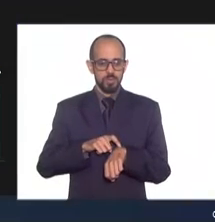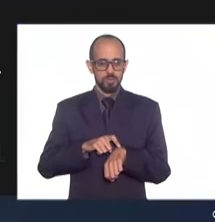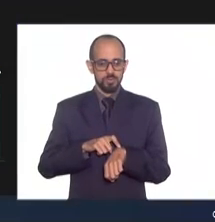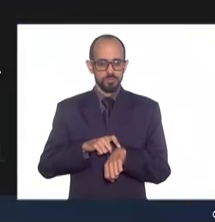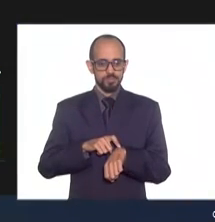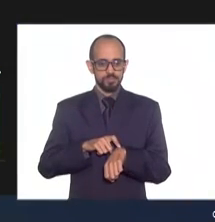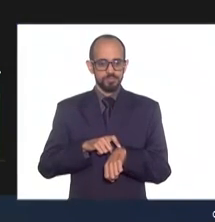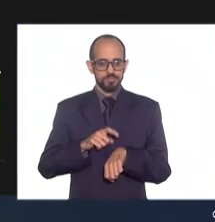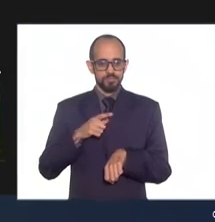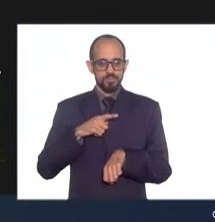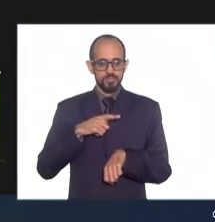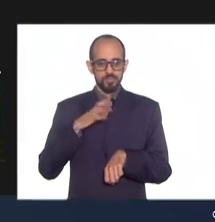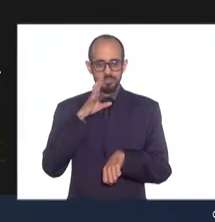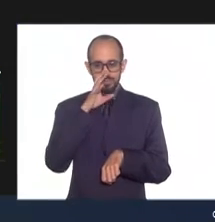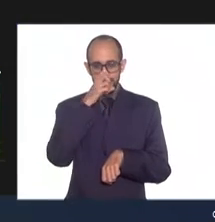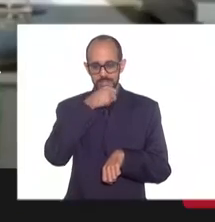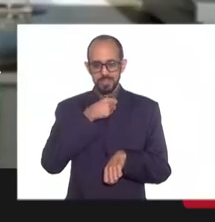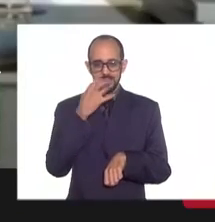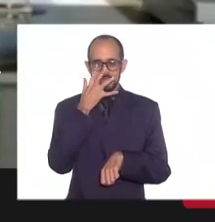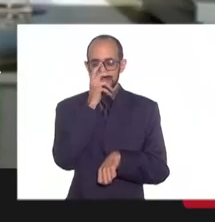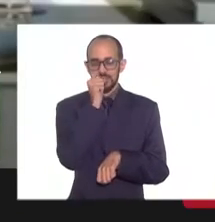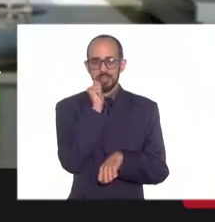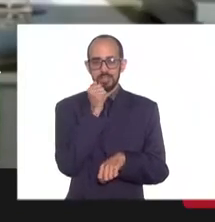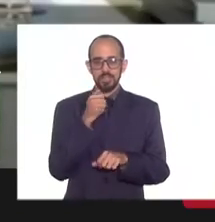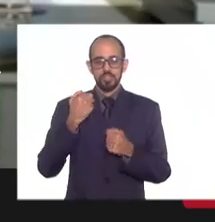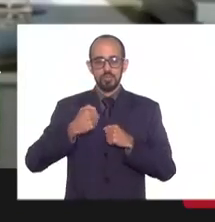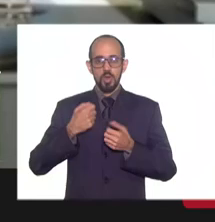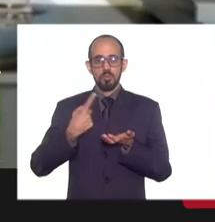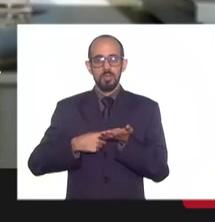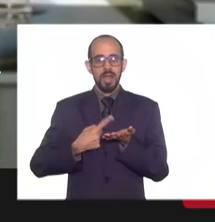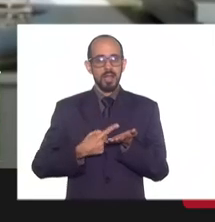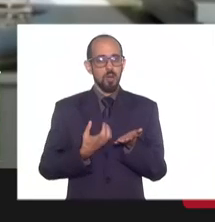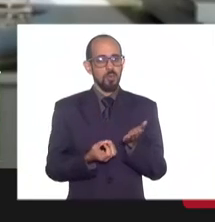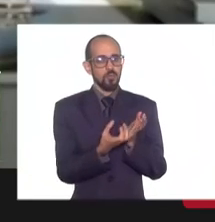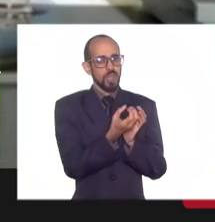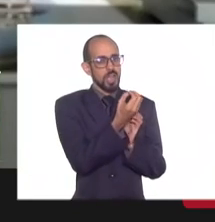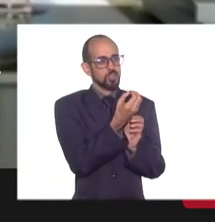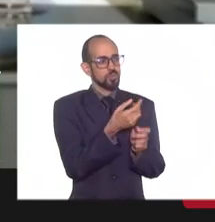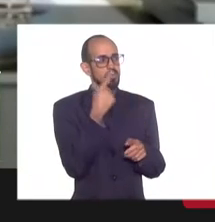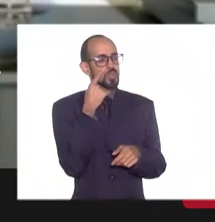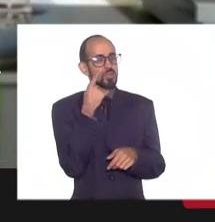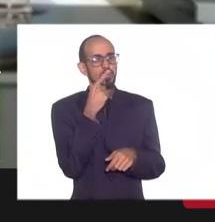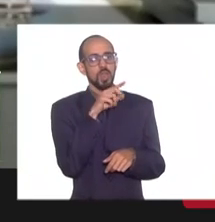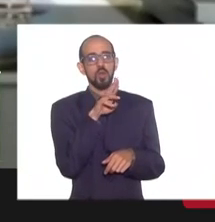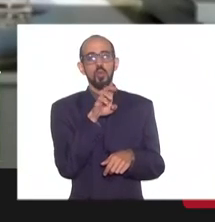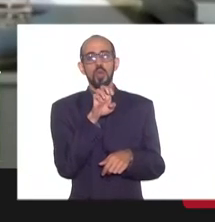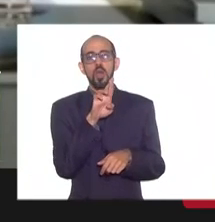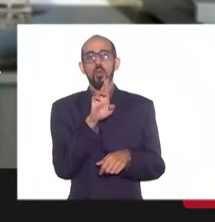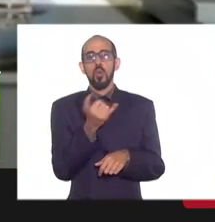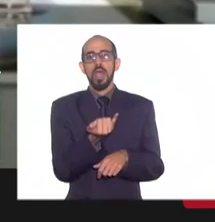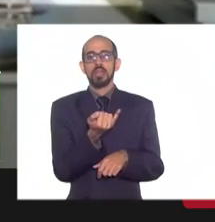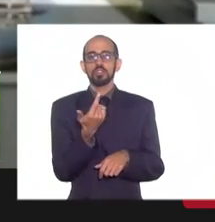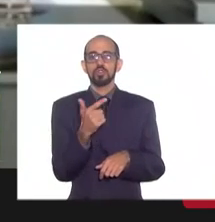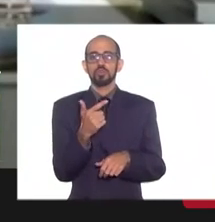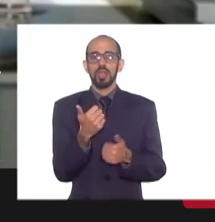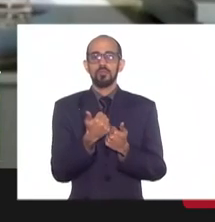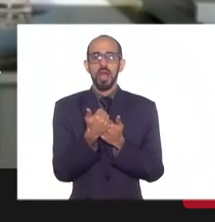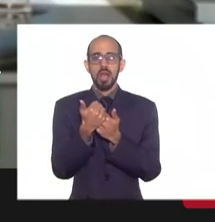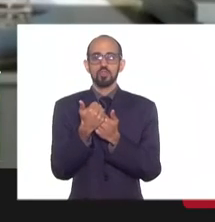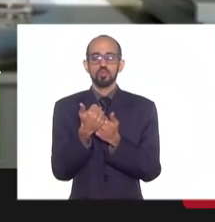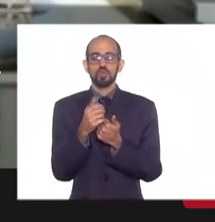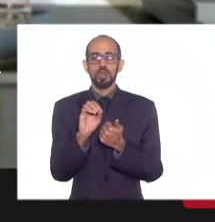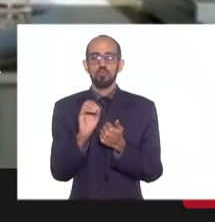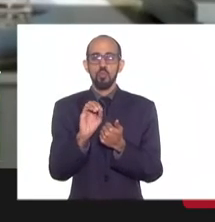temos uma resistência linda Lava a gente pode marcar uma viagem para vocês verem o que é a UERJ sem ajuda de fora com seu